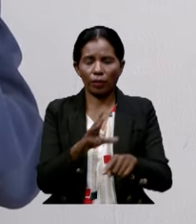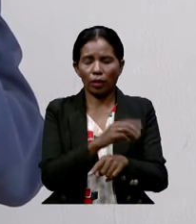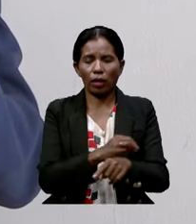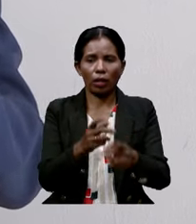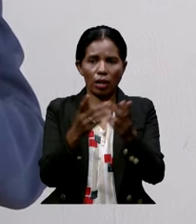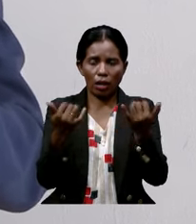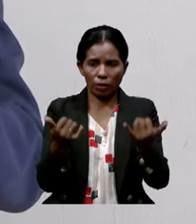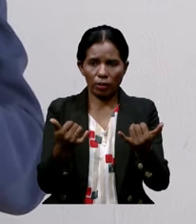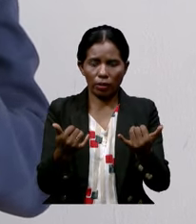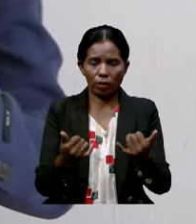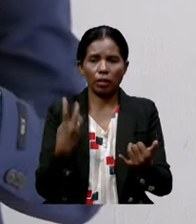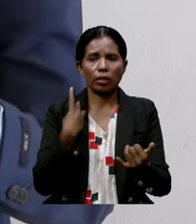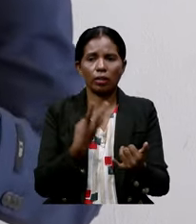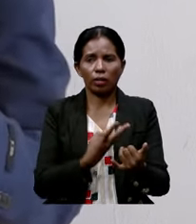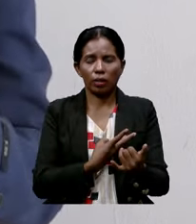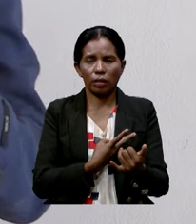maka consegue